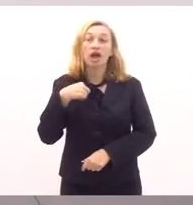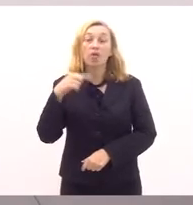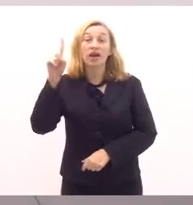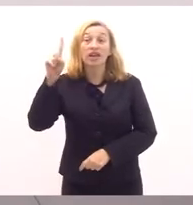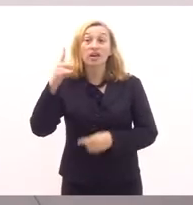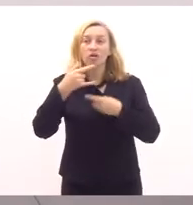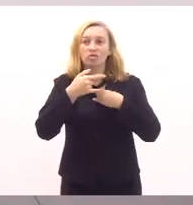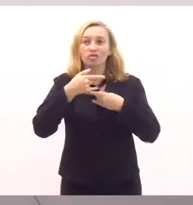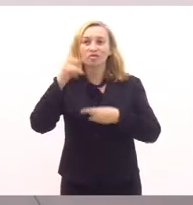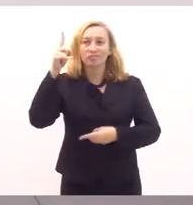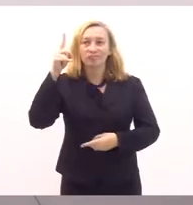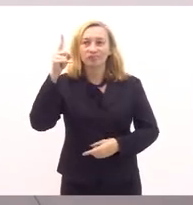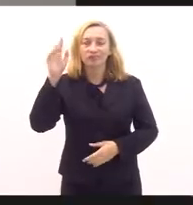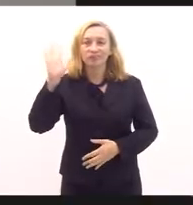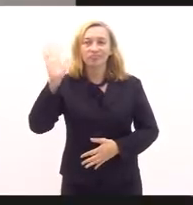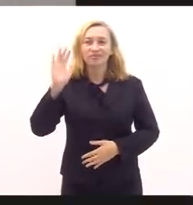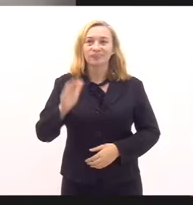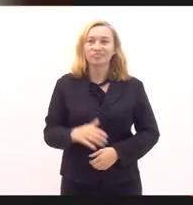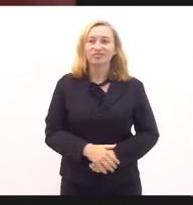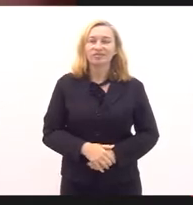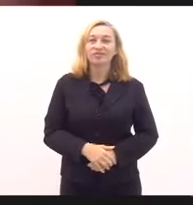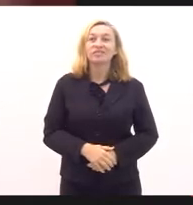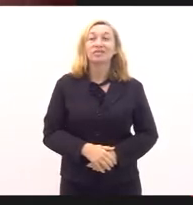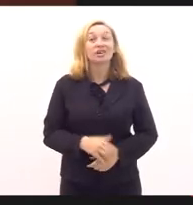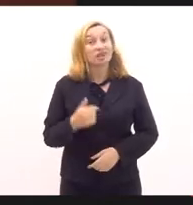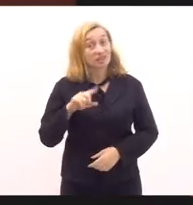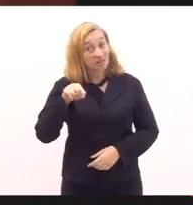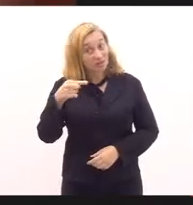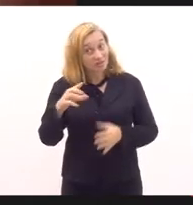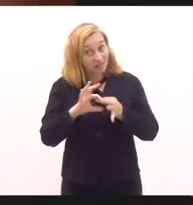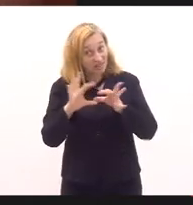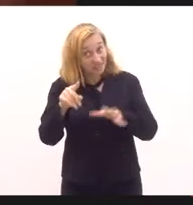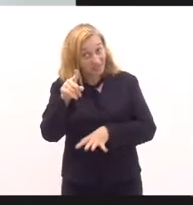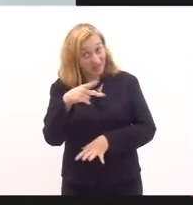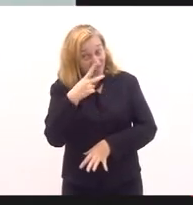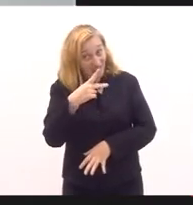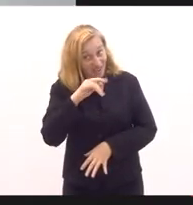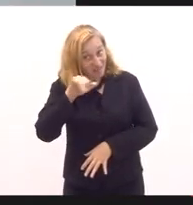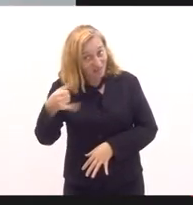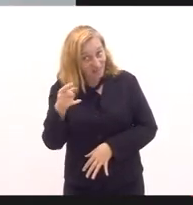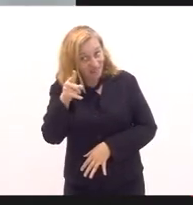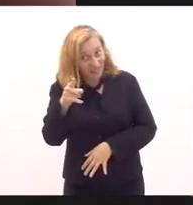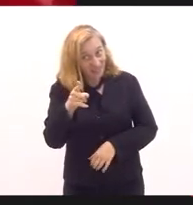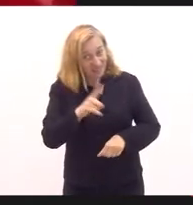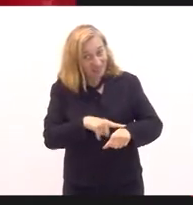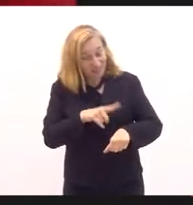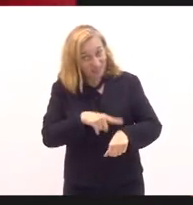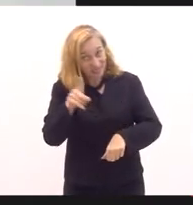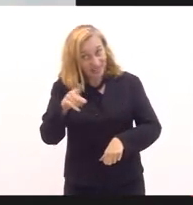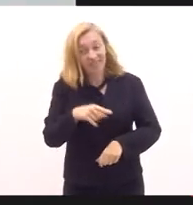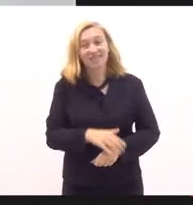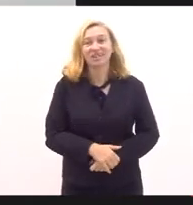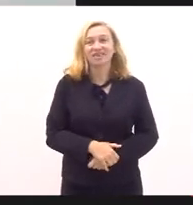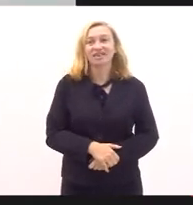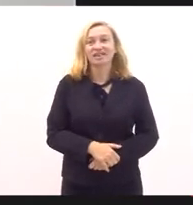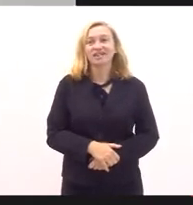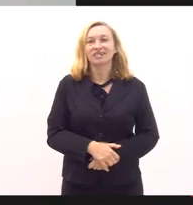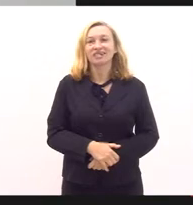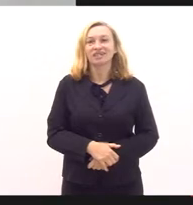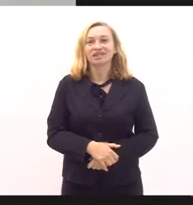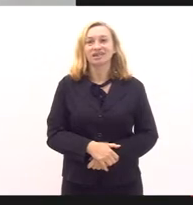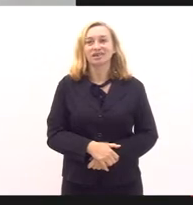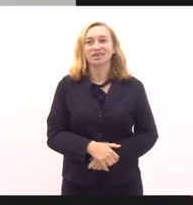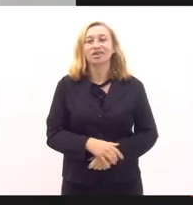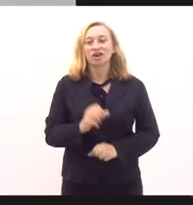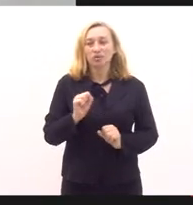tá? Opa! Então, já vou passar a palavra para você para te aproveitar aí no meio da tua agenda.